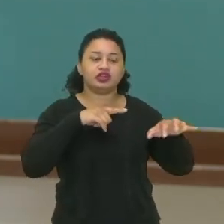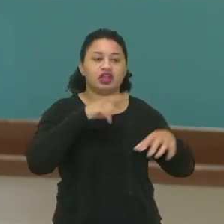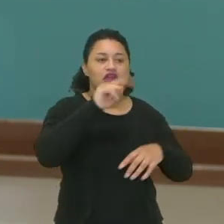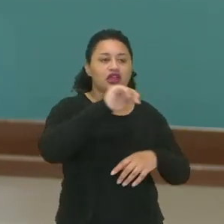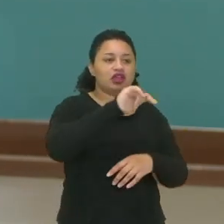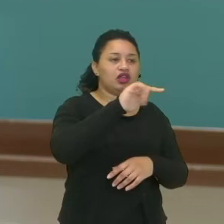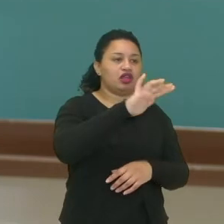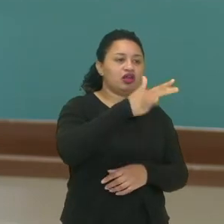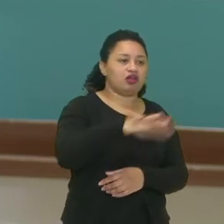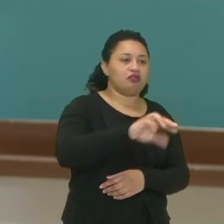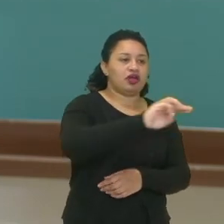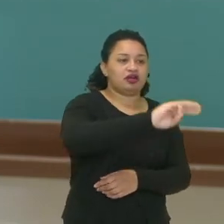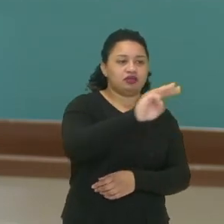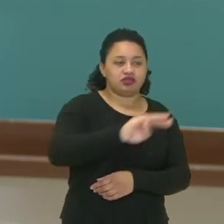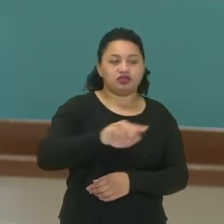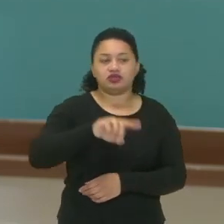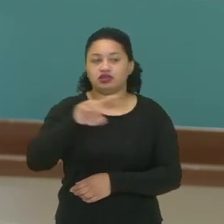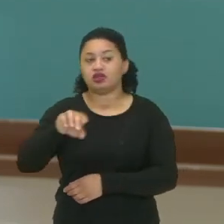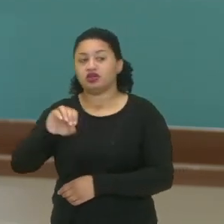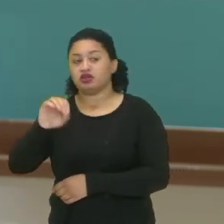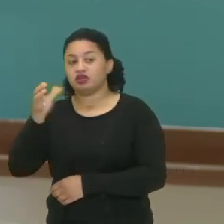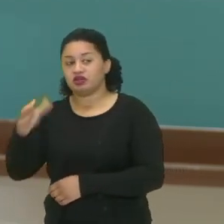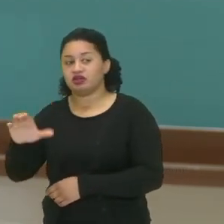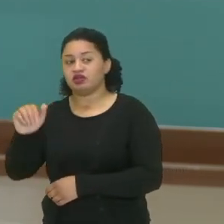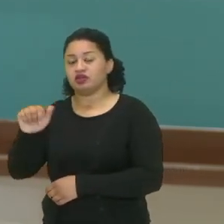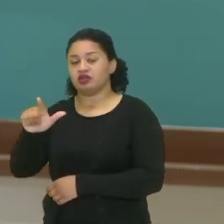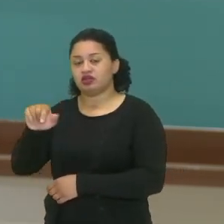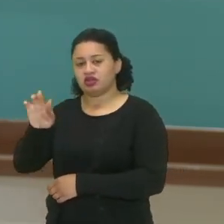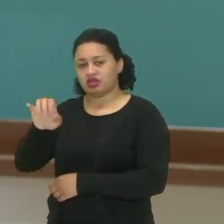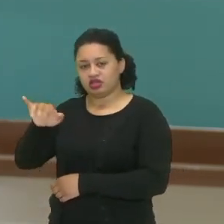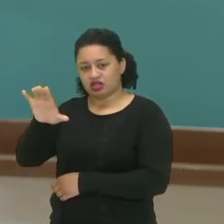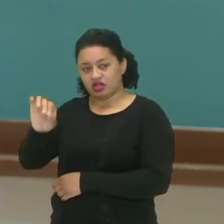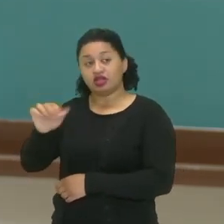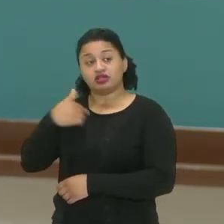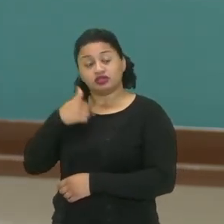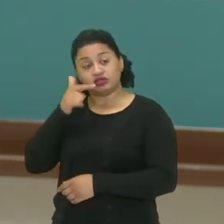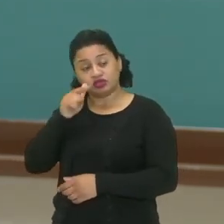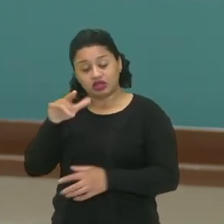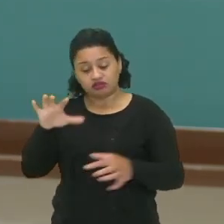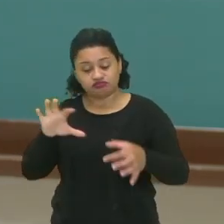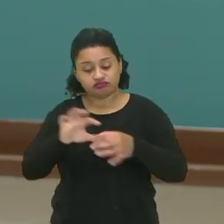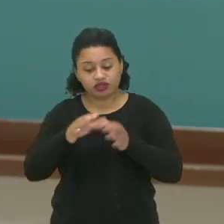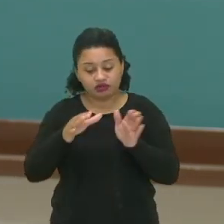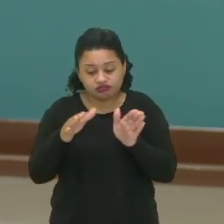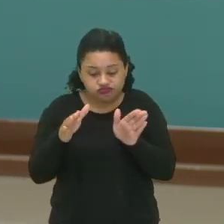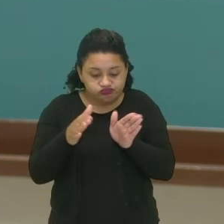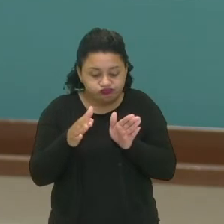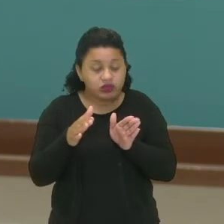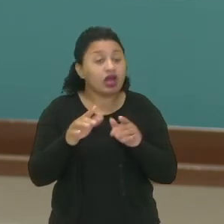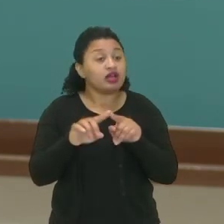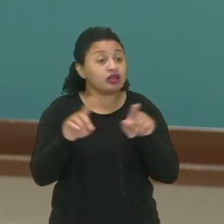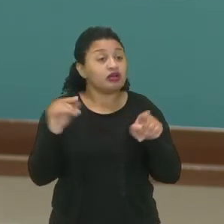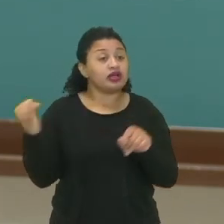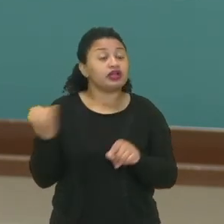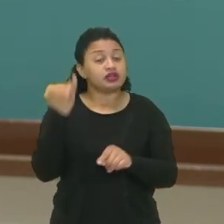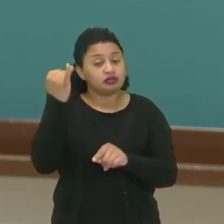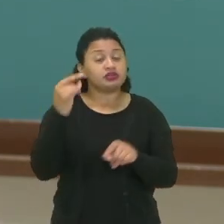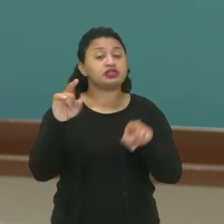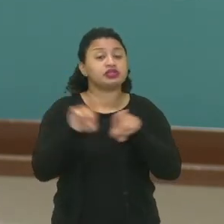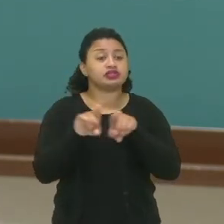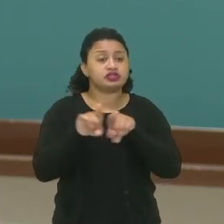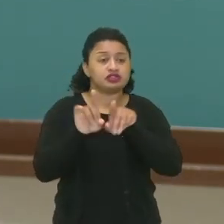Oceano Atlântico, melhor dizendo, pelo Estreito de Gibraltar. Então ele é muito importante, né? Inclusive